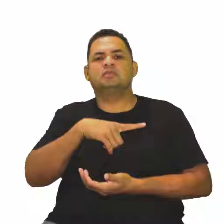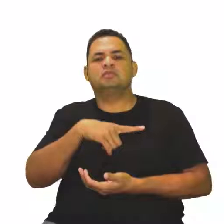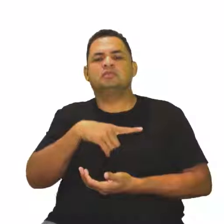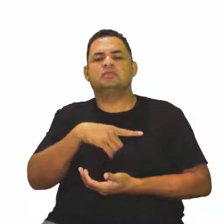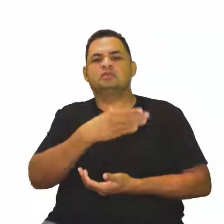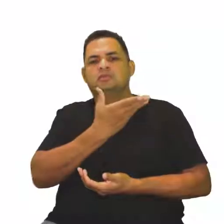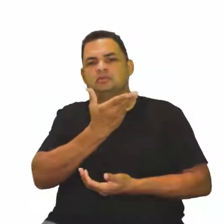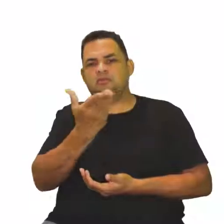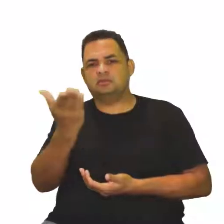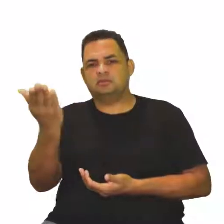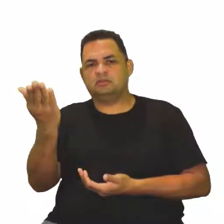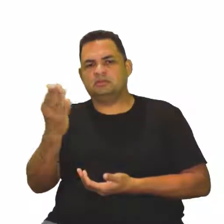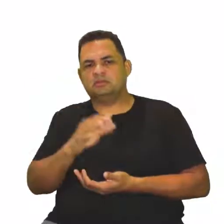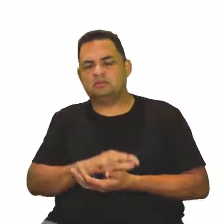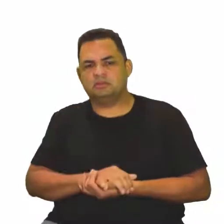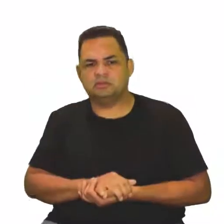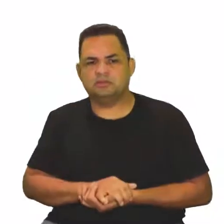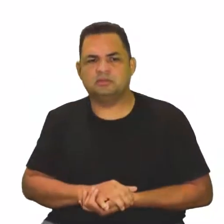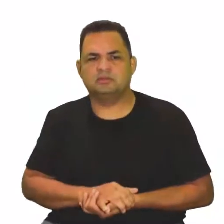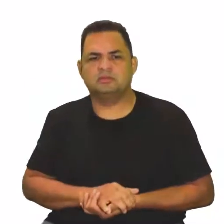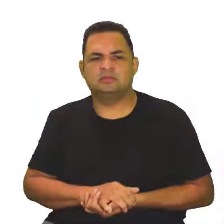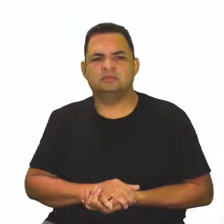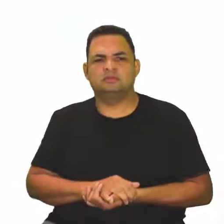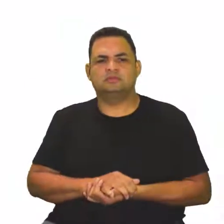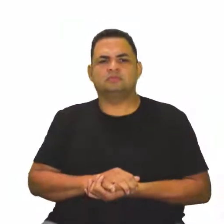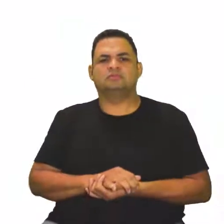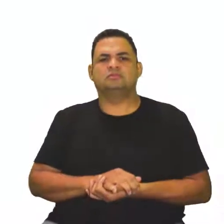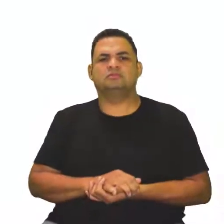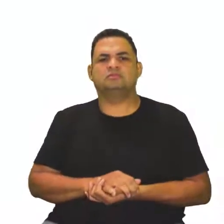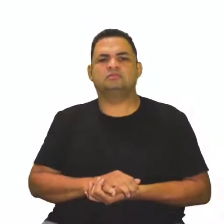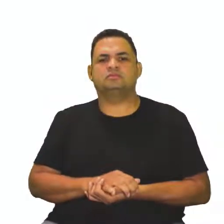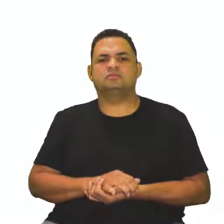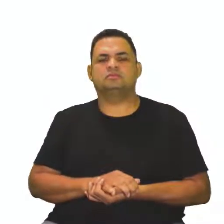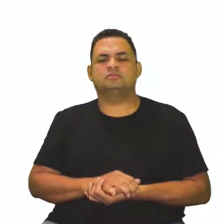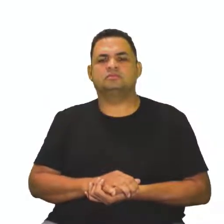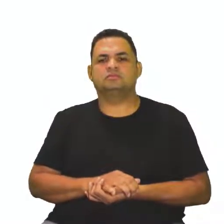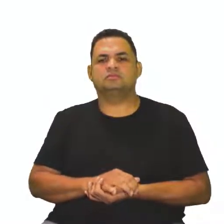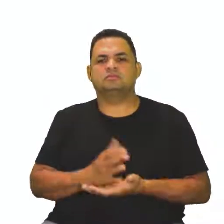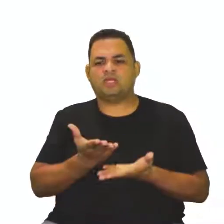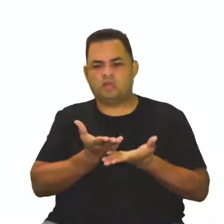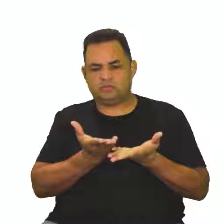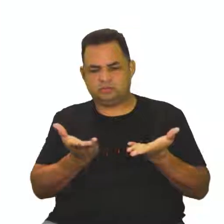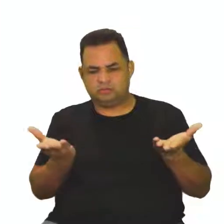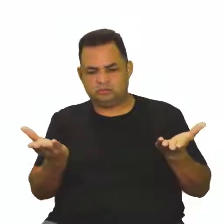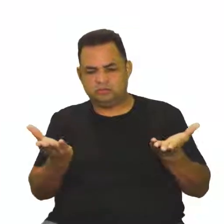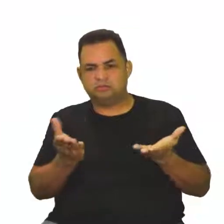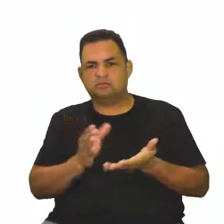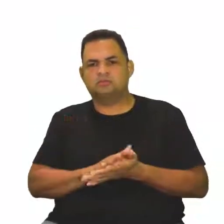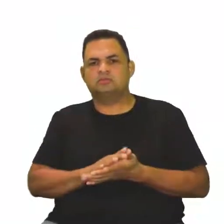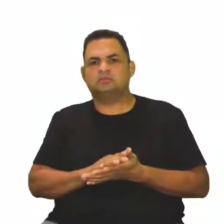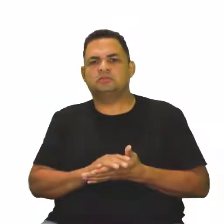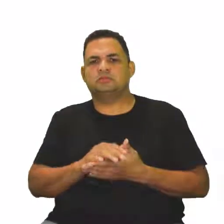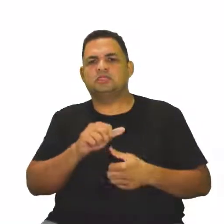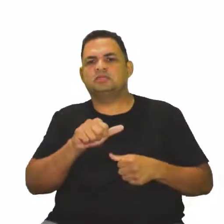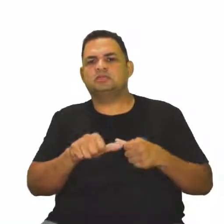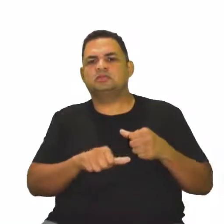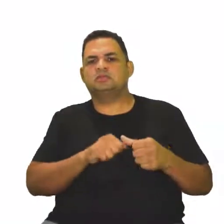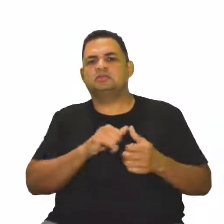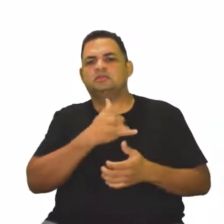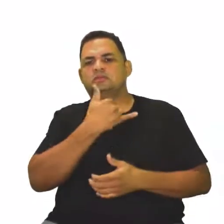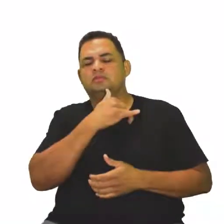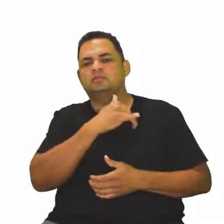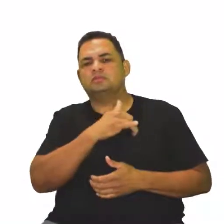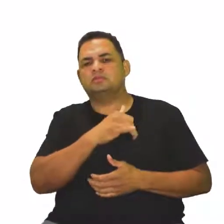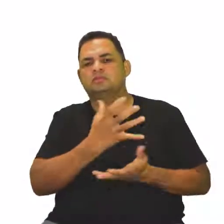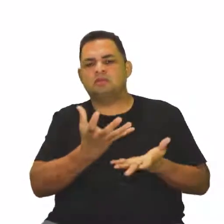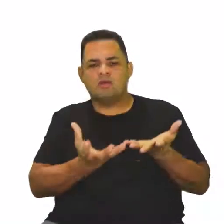ó. Isso aqui é um dispositivo, né? Uma churrasqueirinha elétrica, ou seja, eu estou transformando a eletricidade para